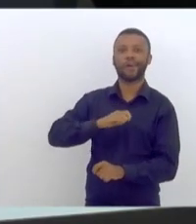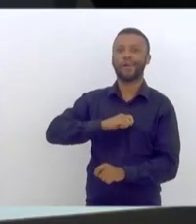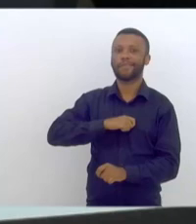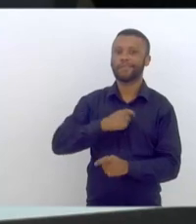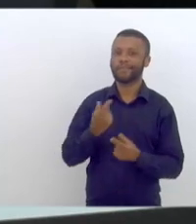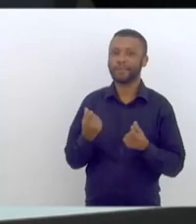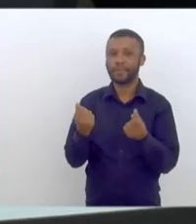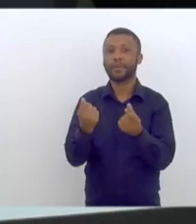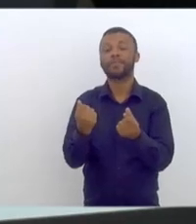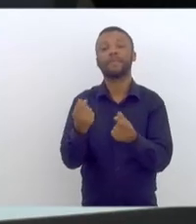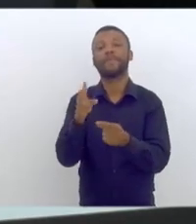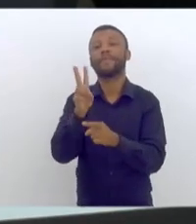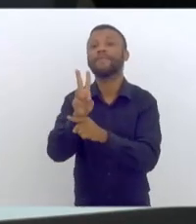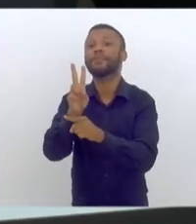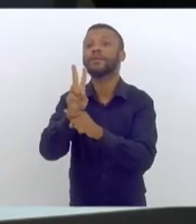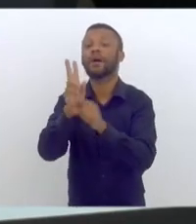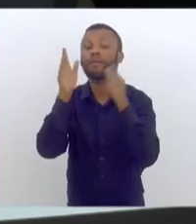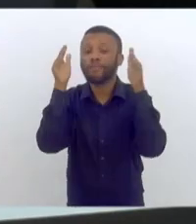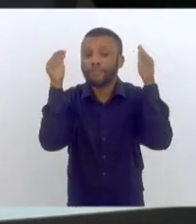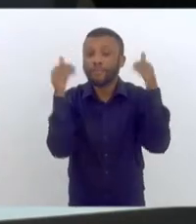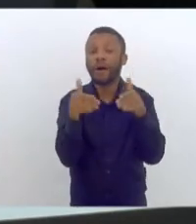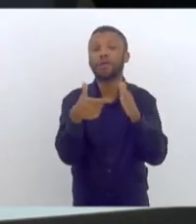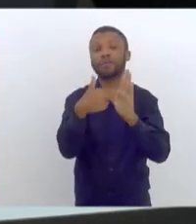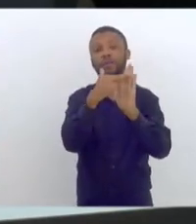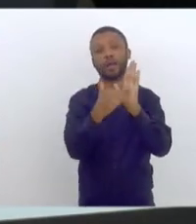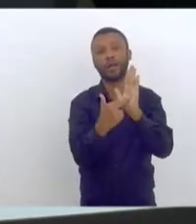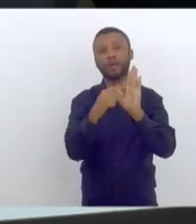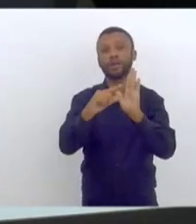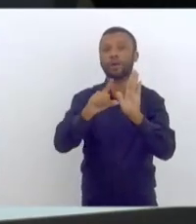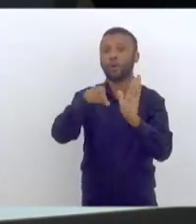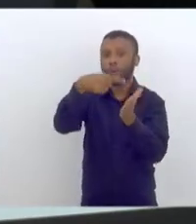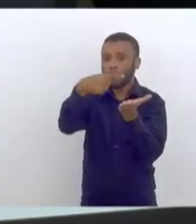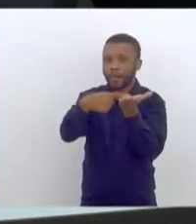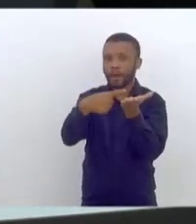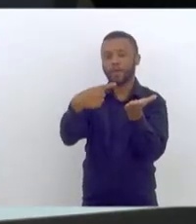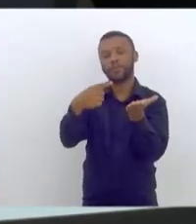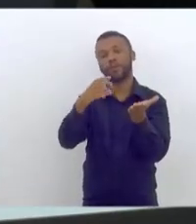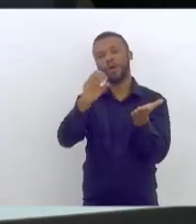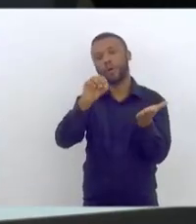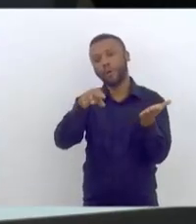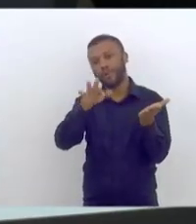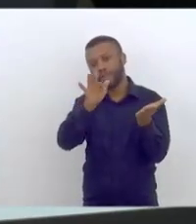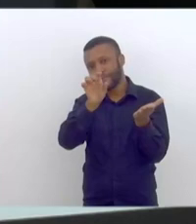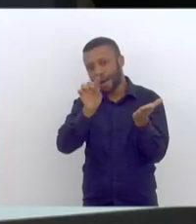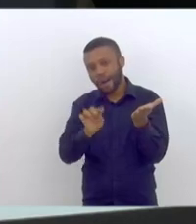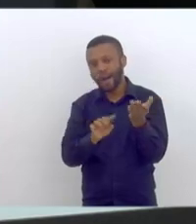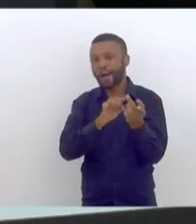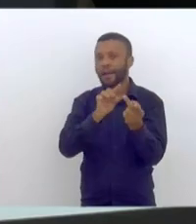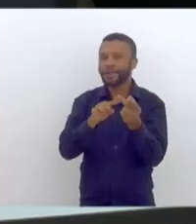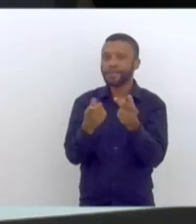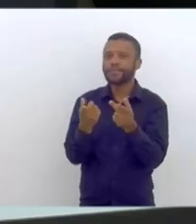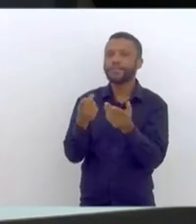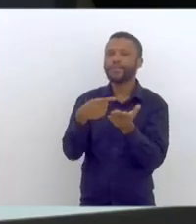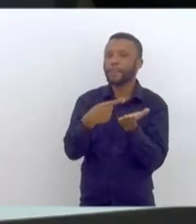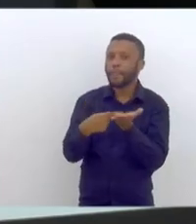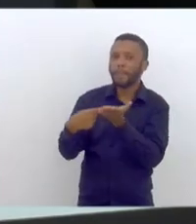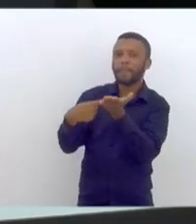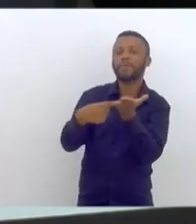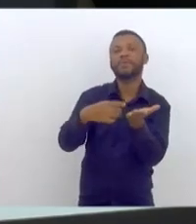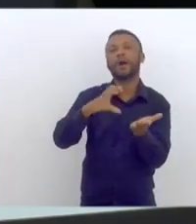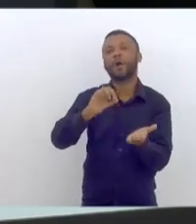fiscal a luz das regras lá do convênio Como faz da internalização por lei da cola